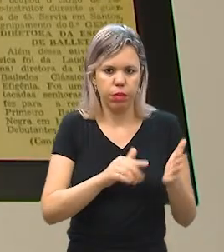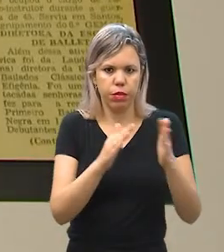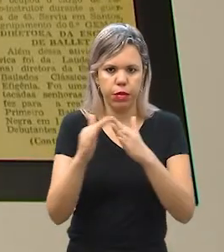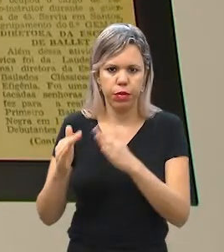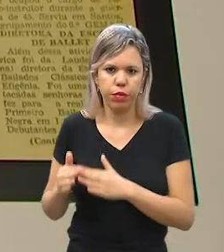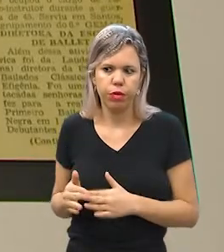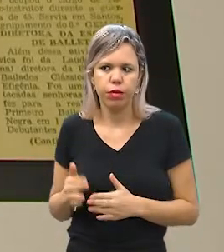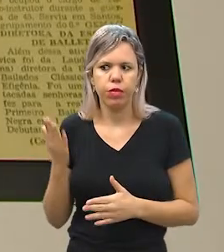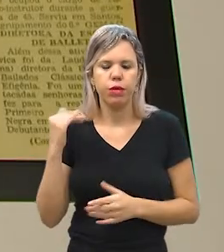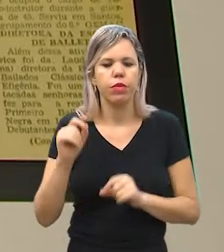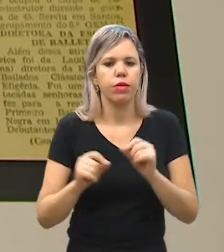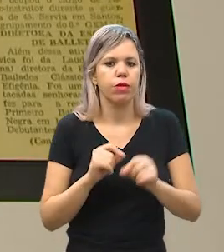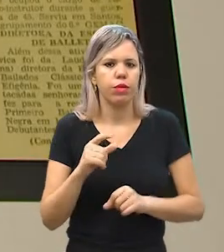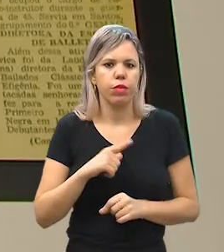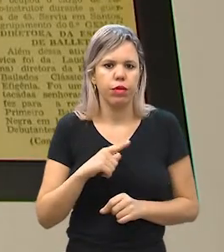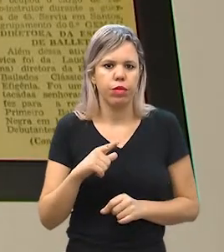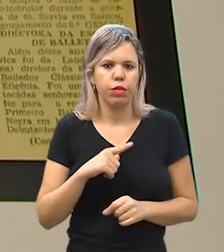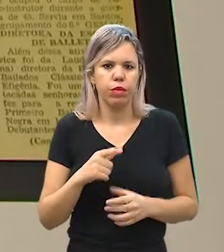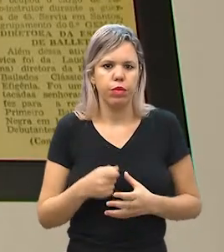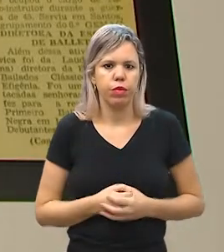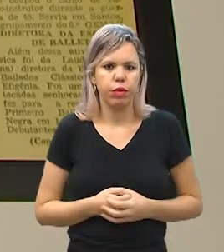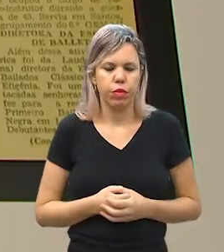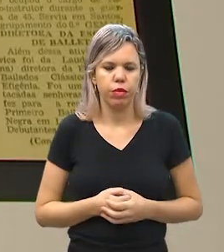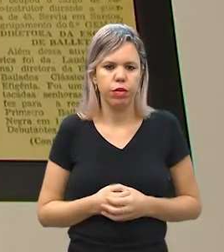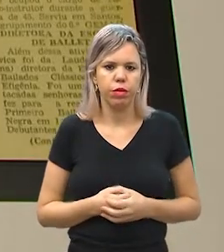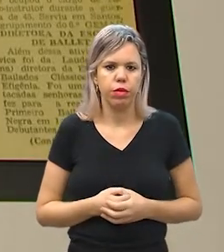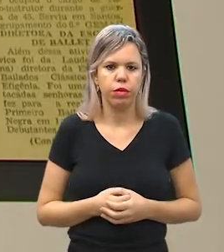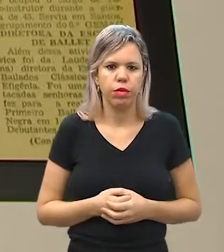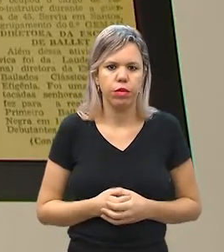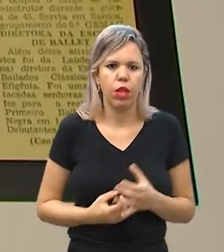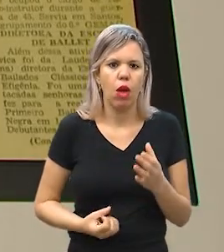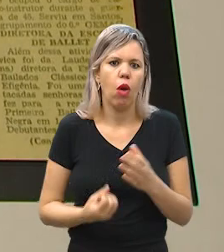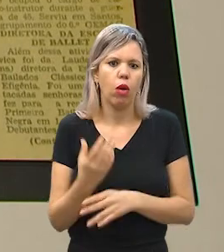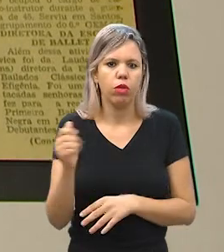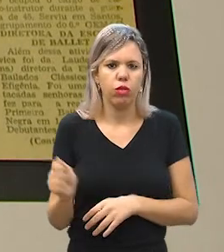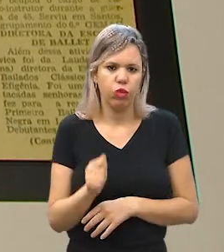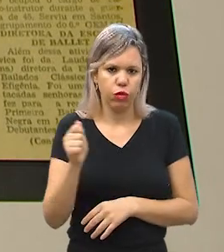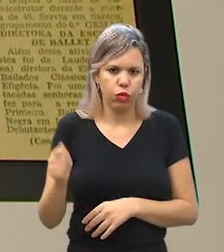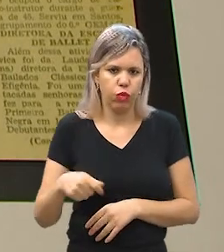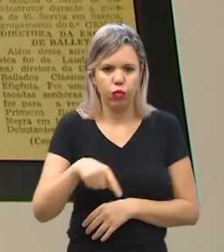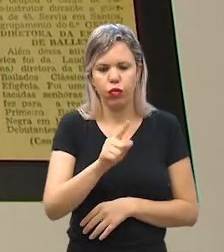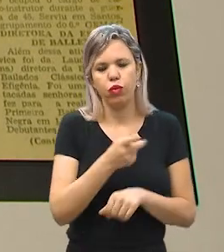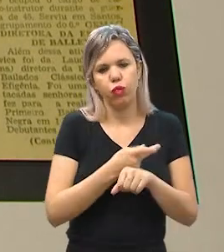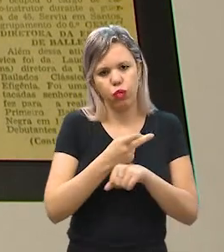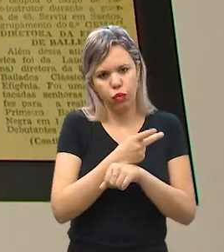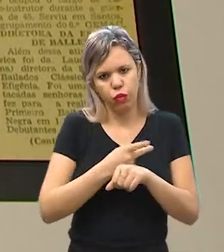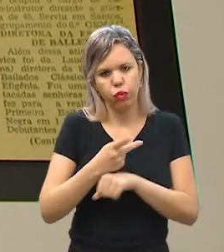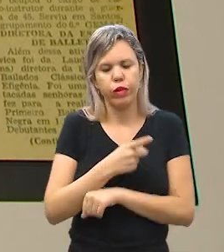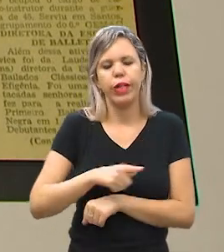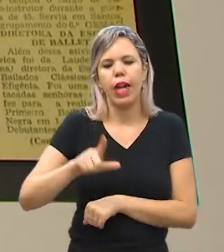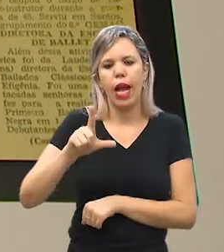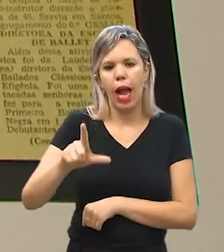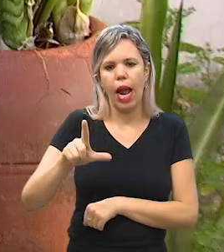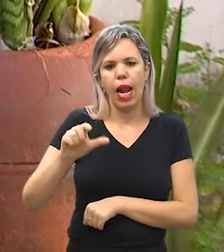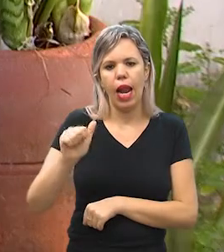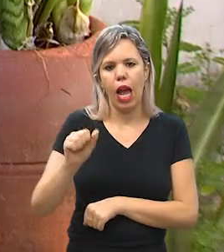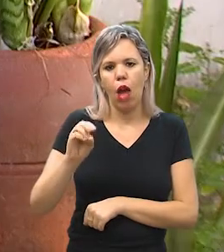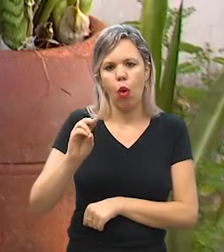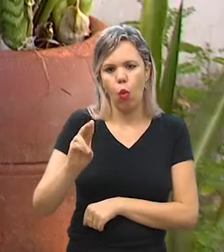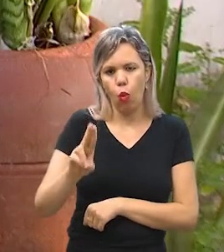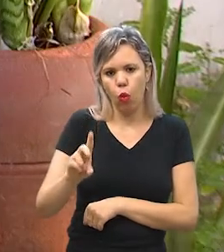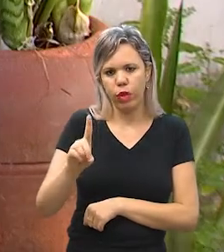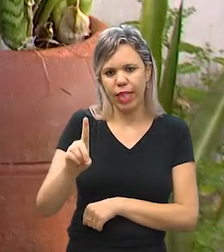ficou sabendo que que teve acontecimento uma associação e foram procurar a Laudelina. Aí a